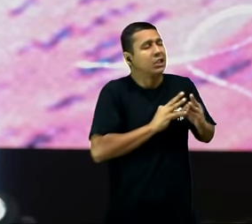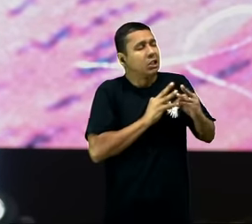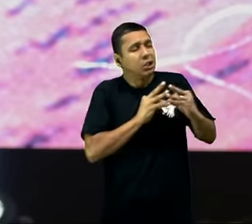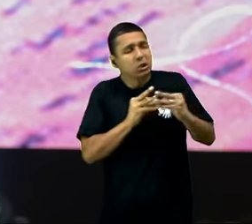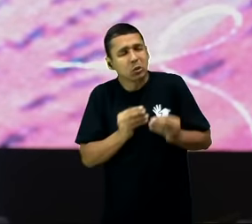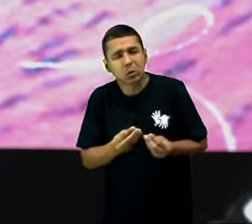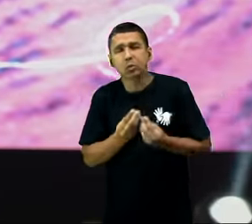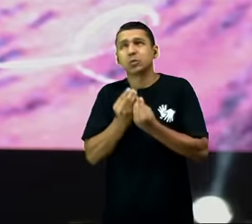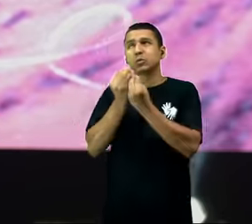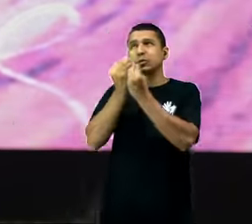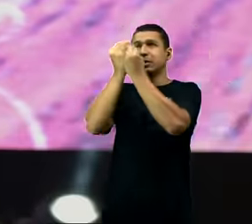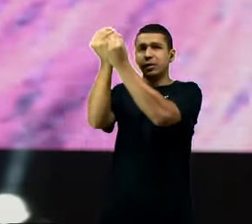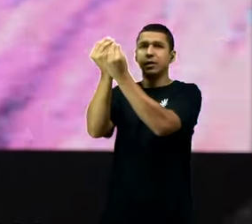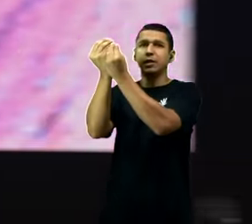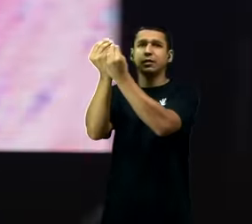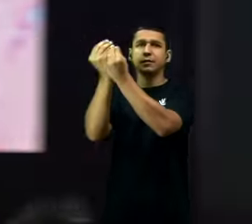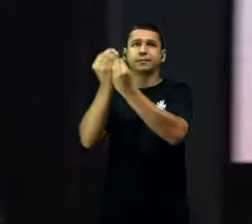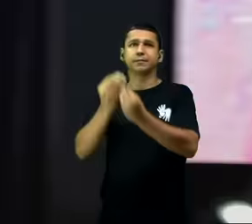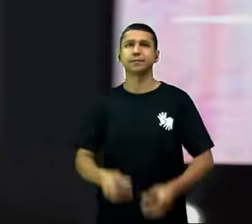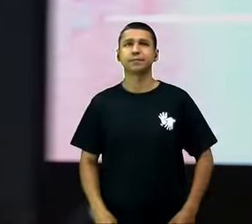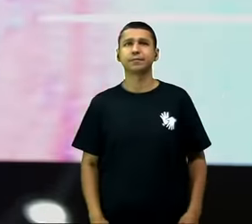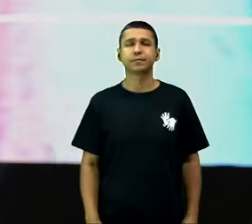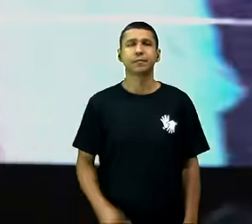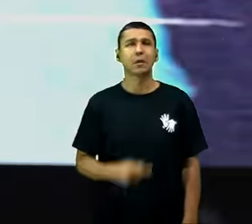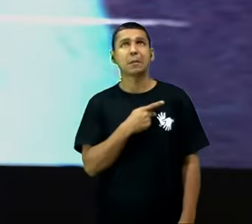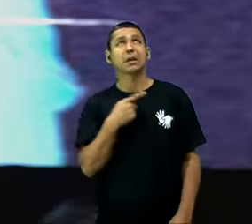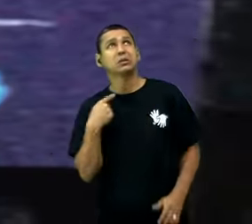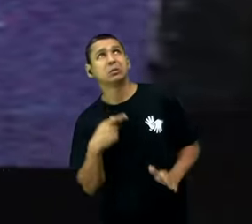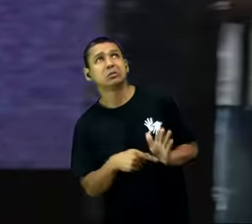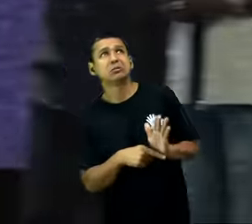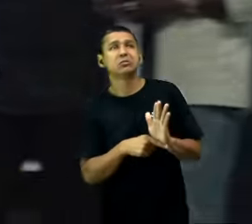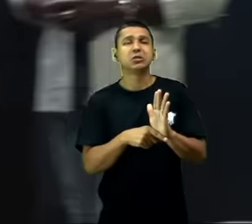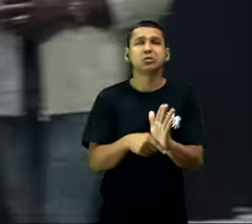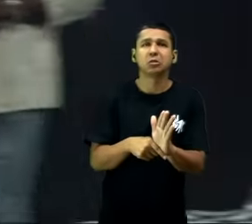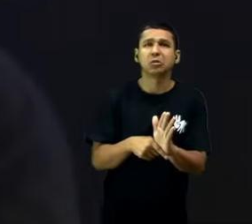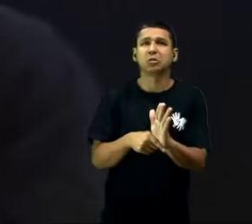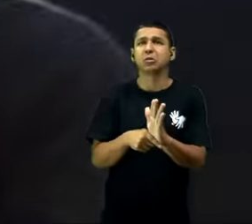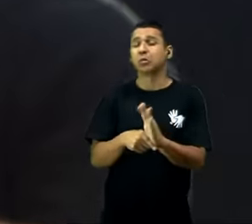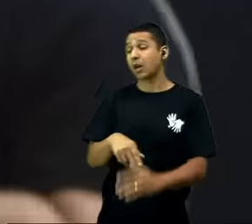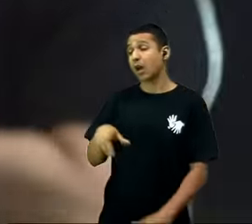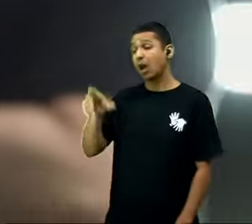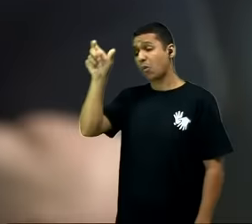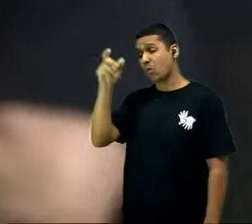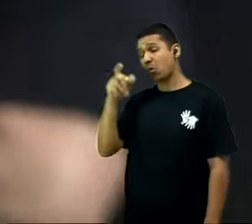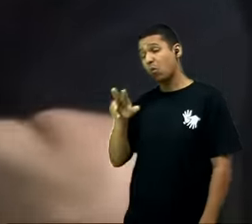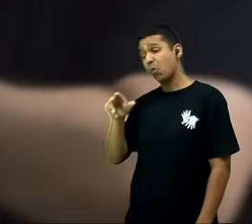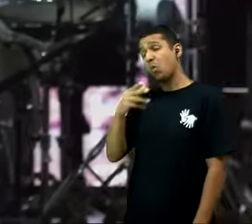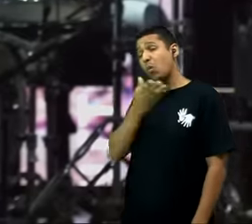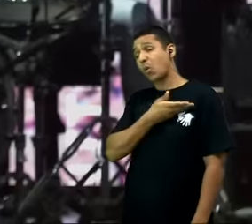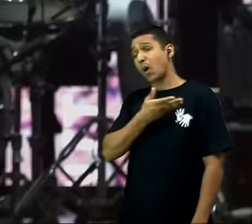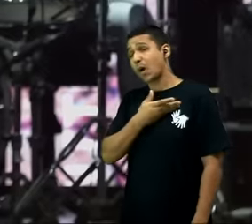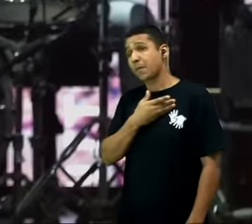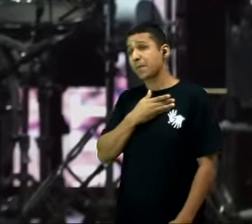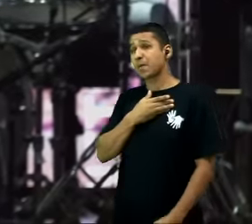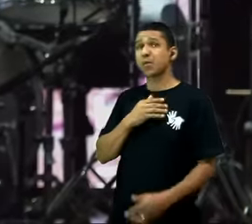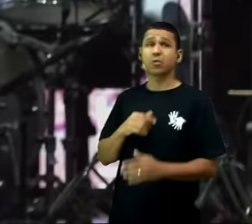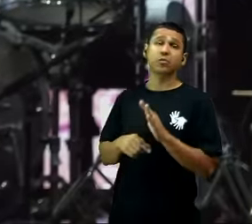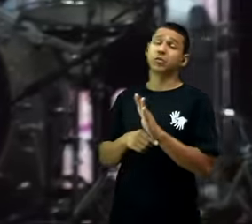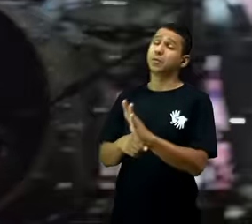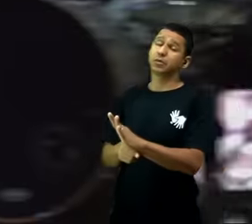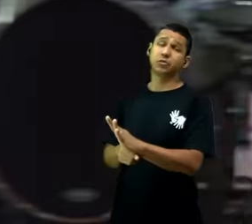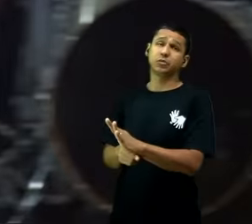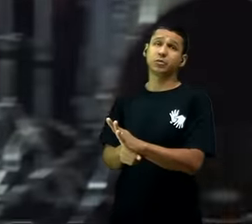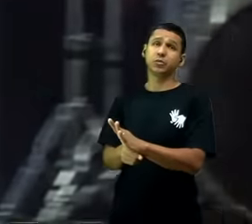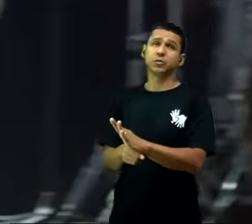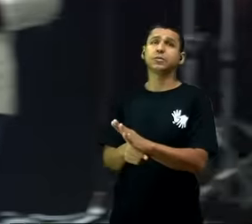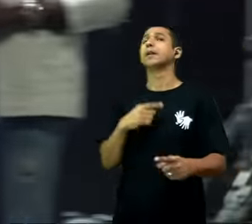Talvez seja por isso. Não é porque o pastor não te ajudou, não é porque o fulano não te divulgou, não é porque o cicrano não te dá um jeitinho para você. Não tem nada a ver com